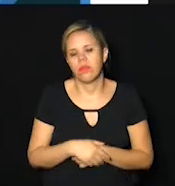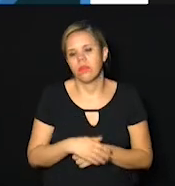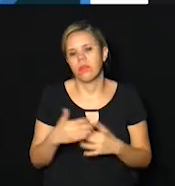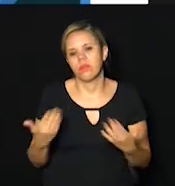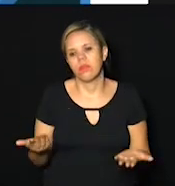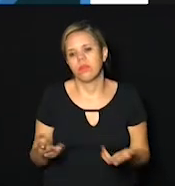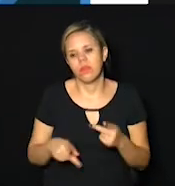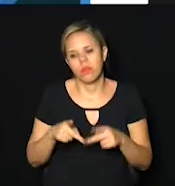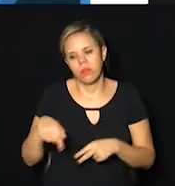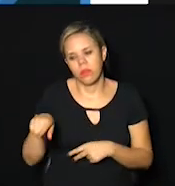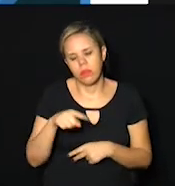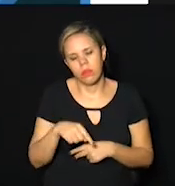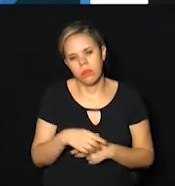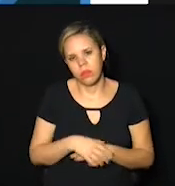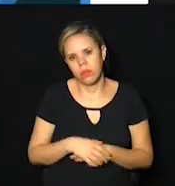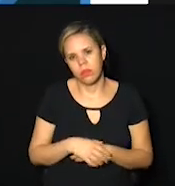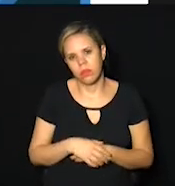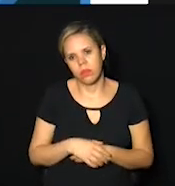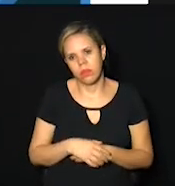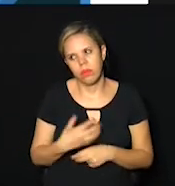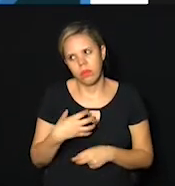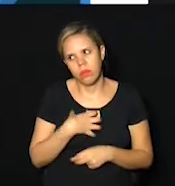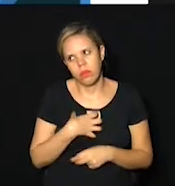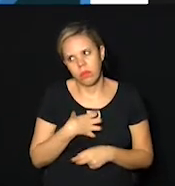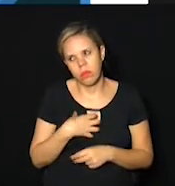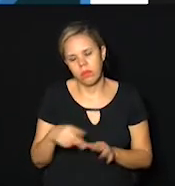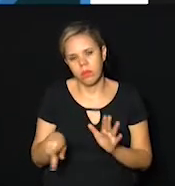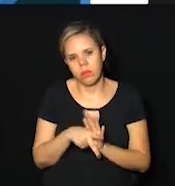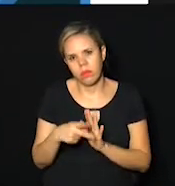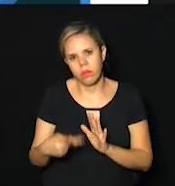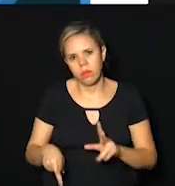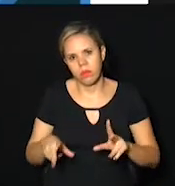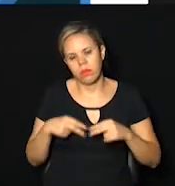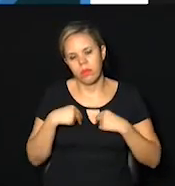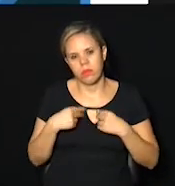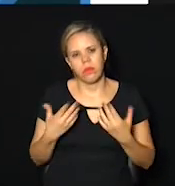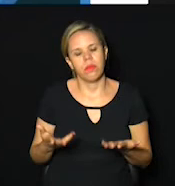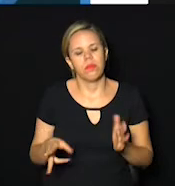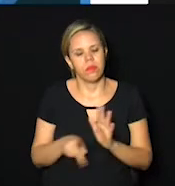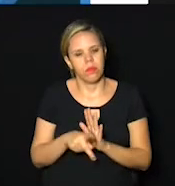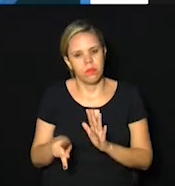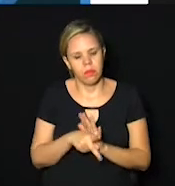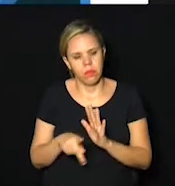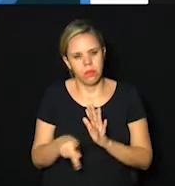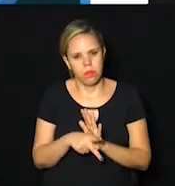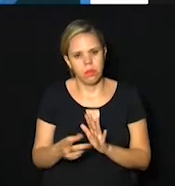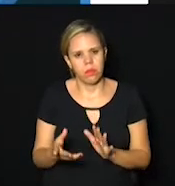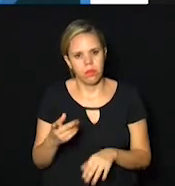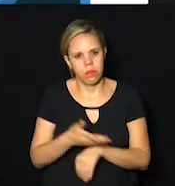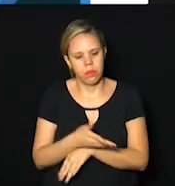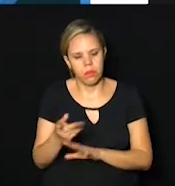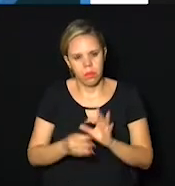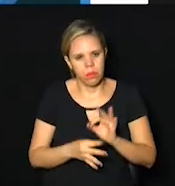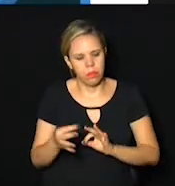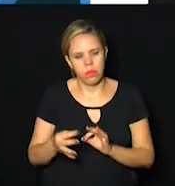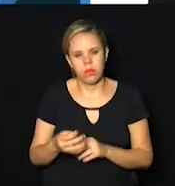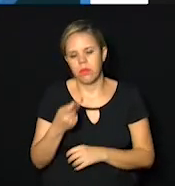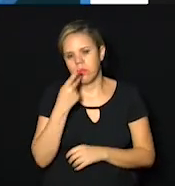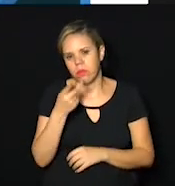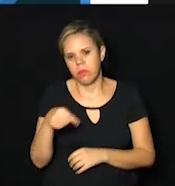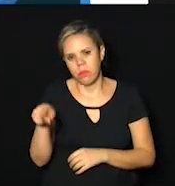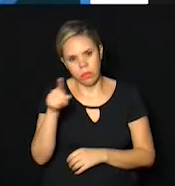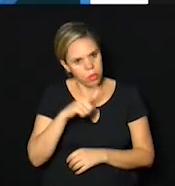elas se sintam pertencentes. Eu já repeti aqui algumas vezes e entrego isso mais. Você tem que